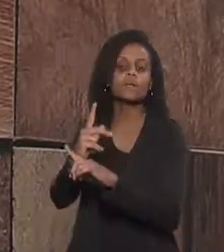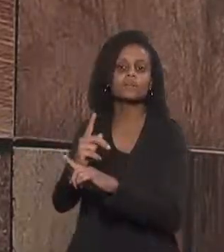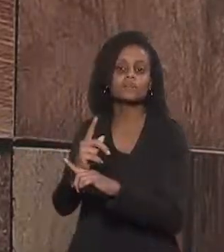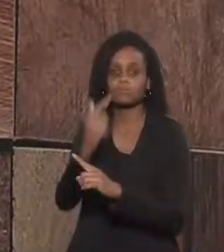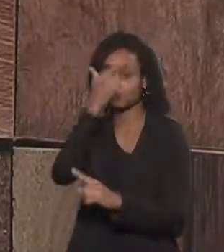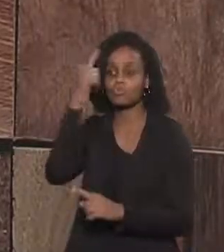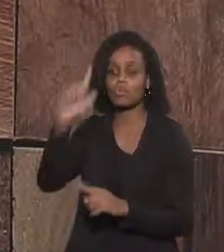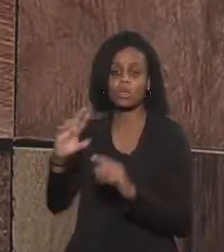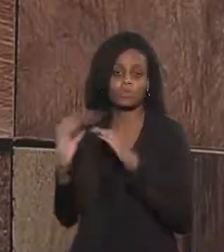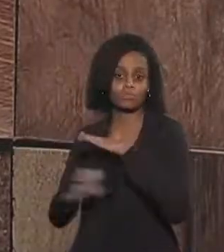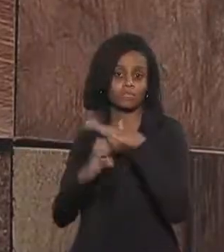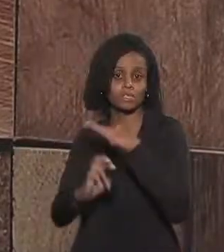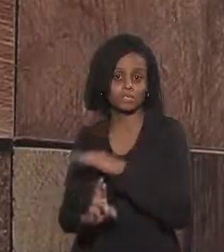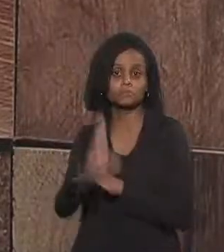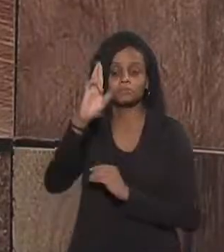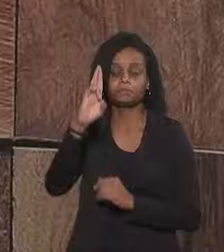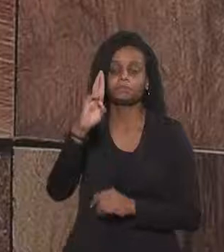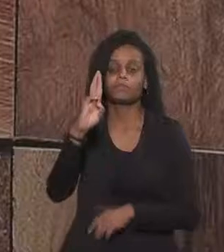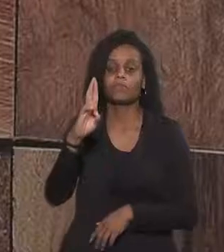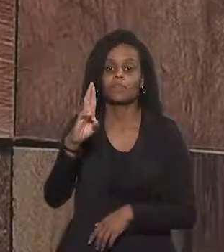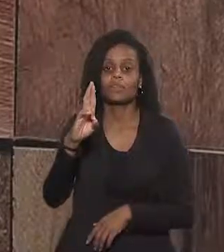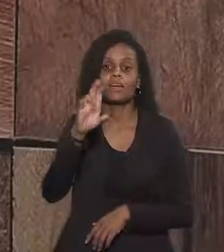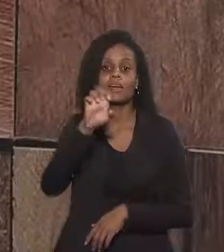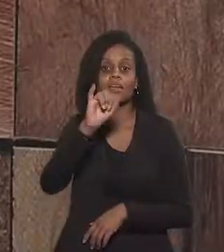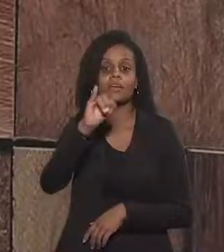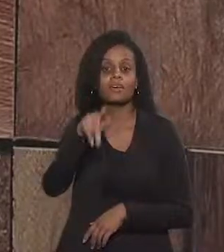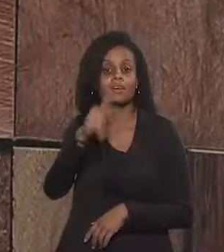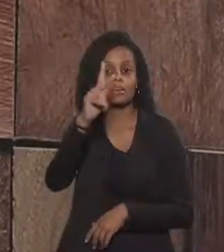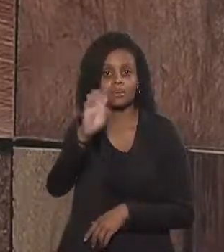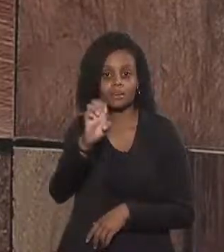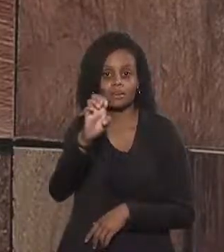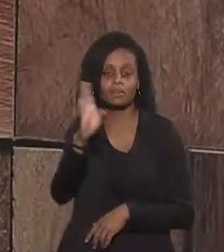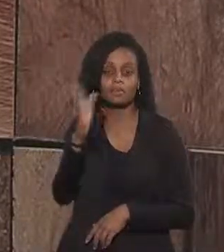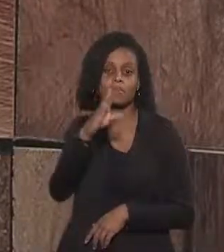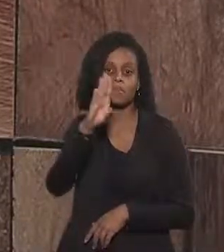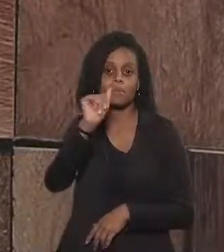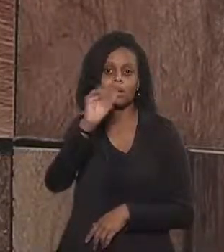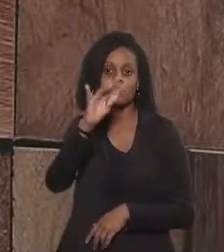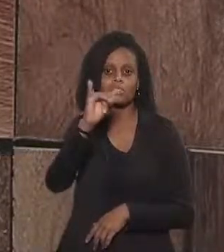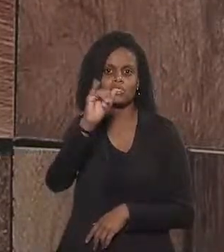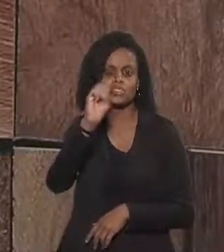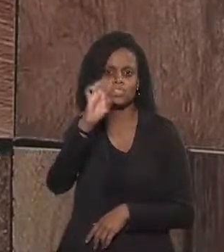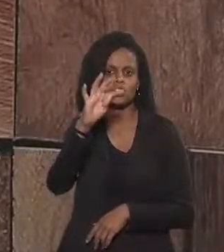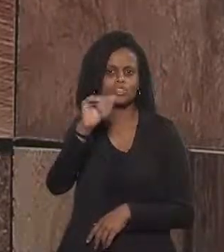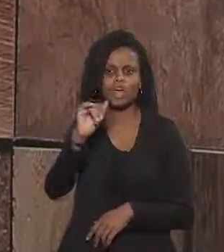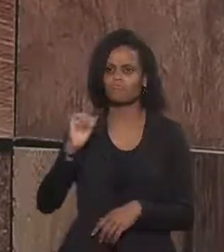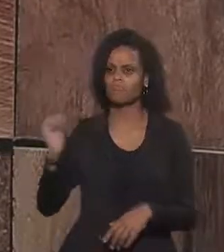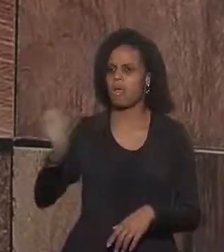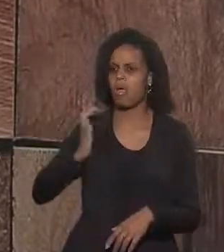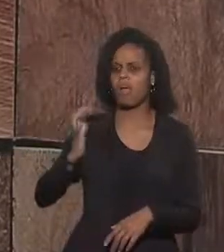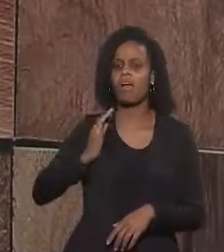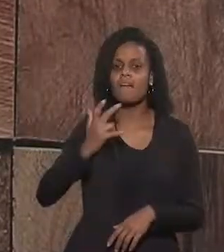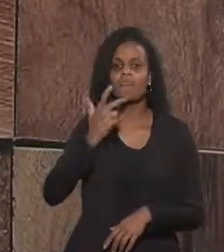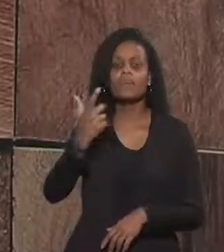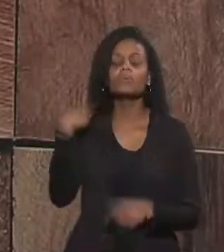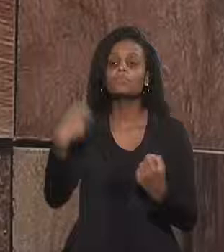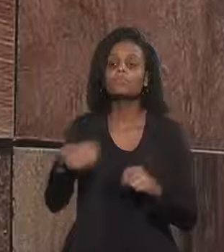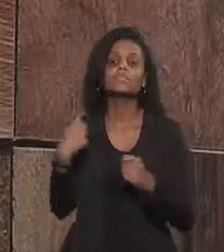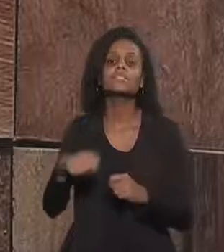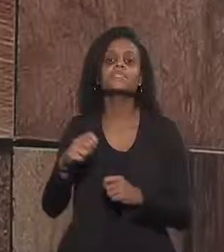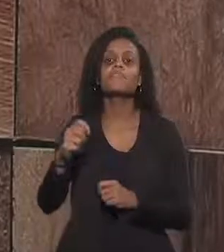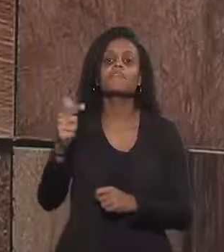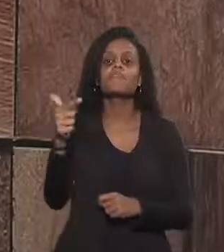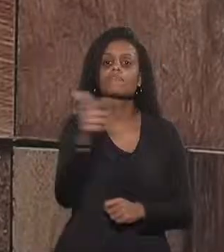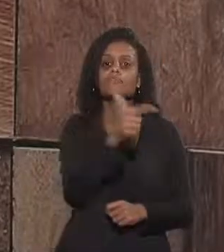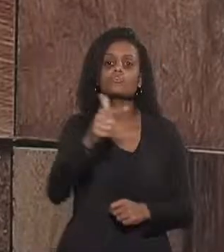né? Ali tem muita coisa boa. Fui procurar o Ike Batista, que era poderoso, e falei com ele que eu estava